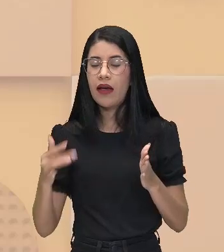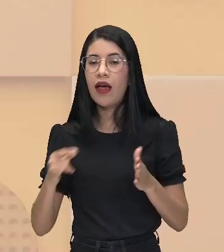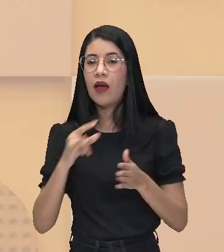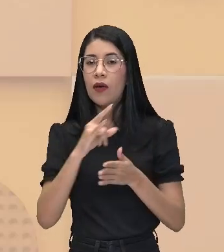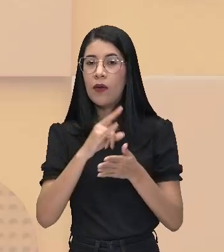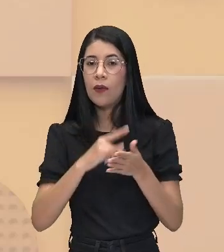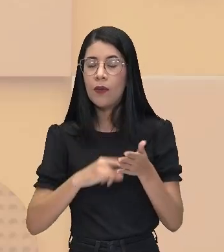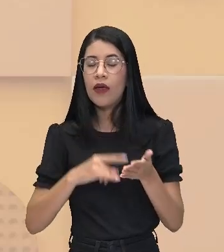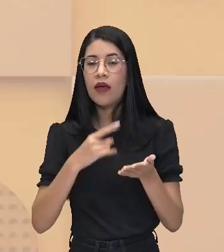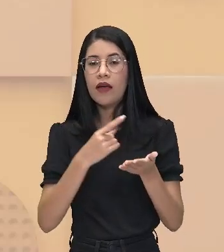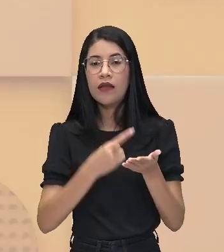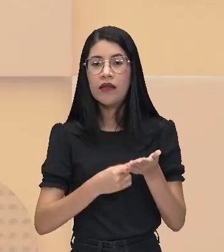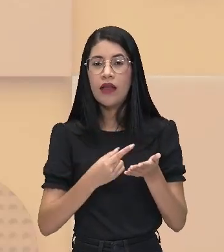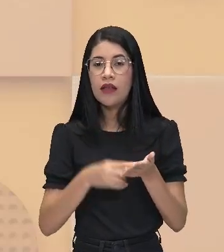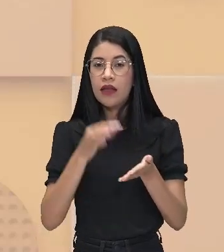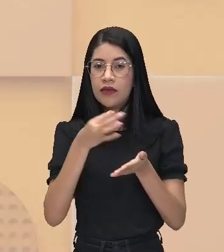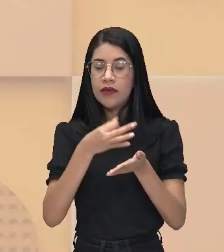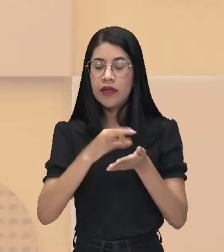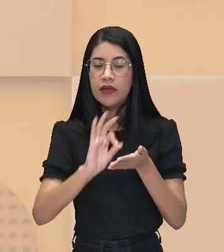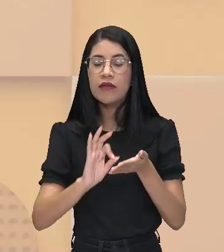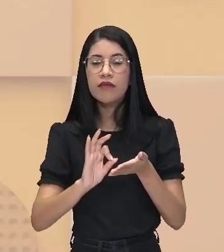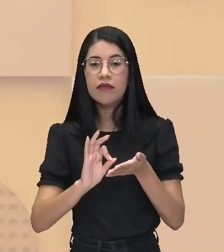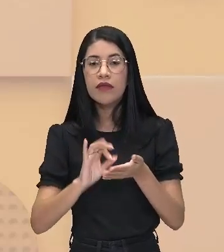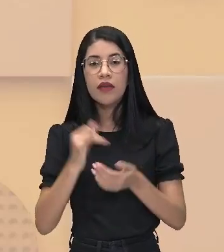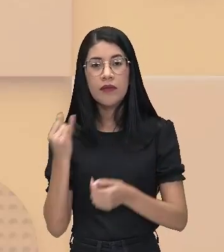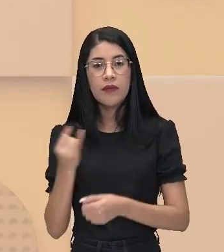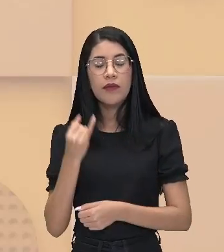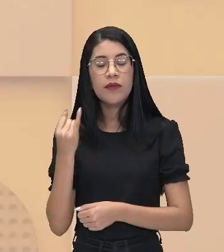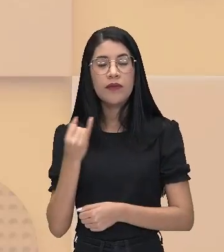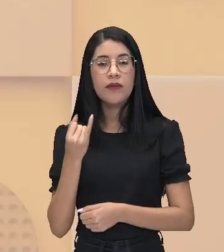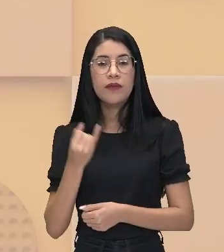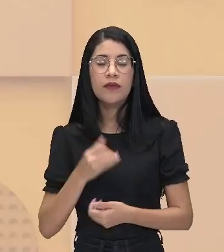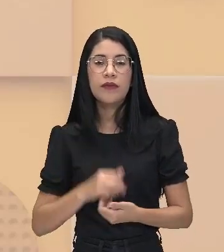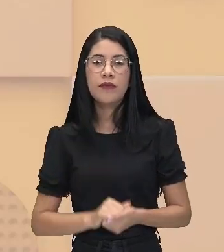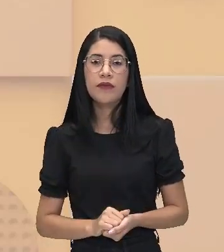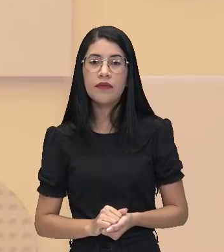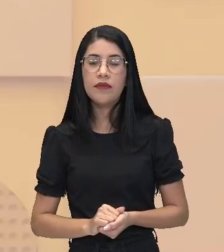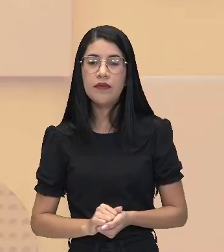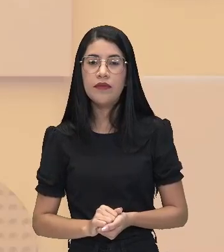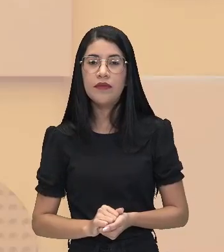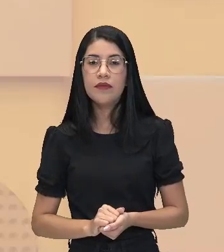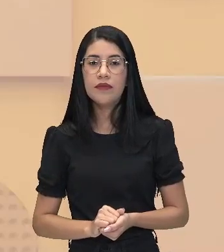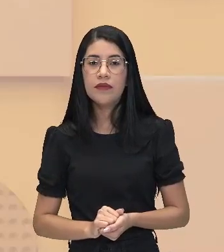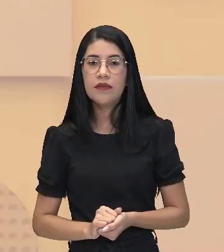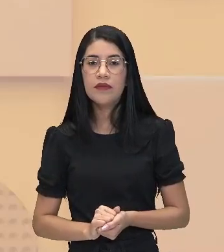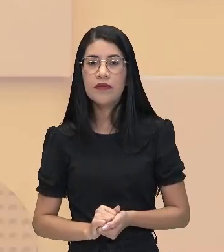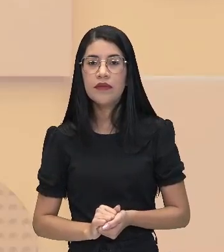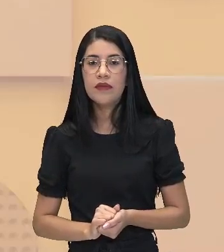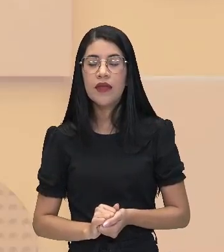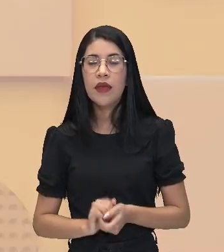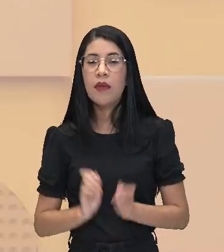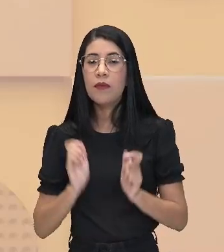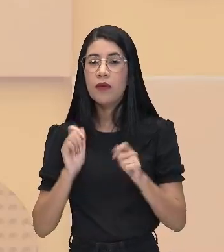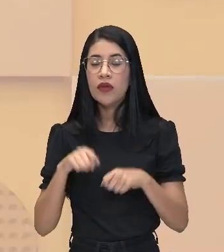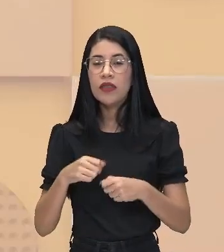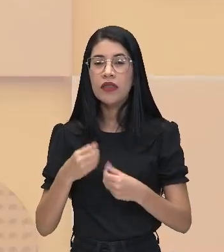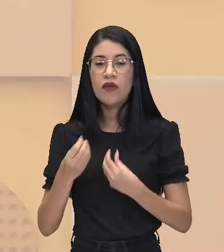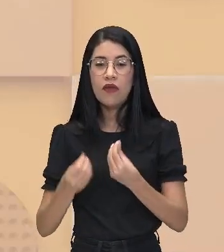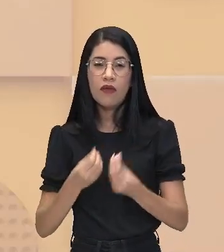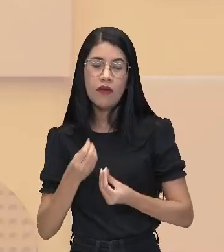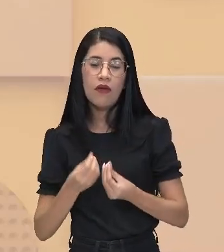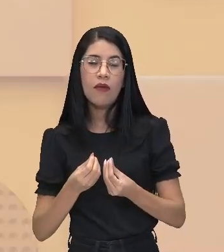esses importantes tratados que foram estabelecidos aí para a configuração atual, né,